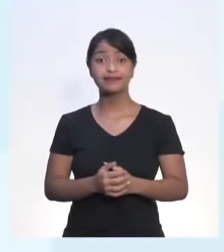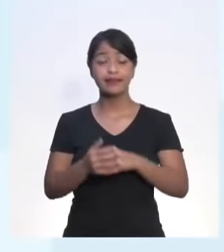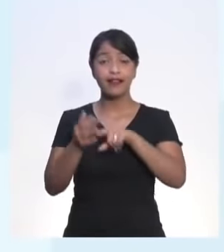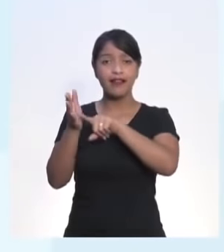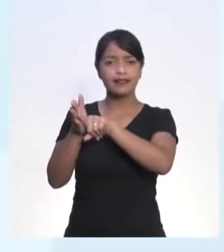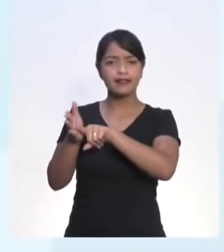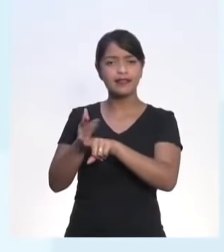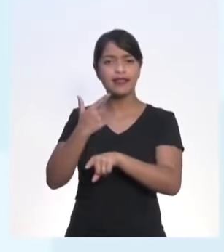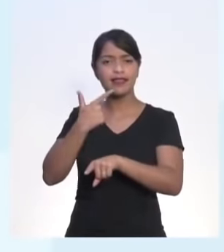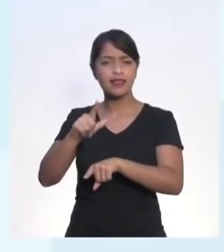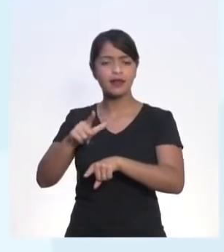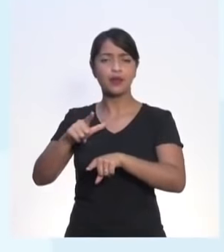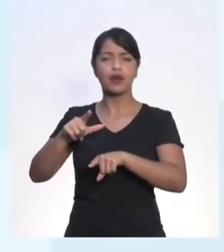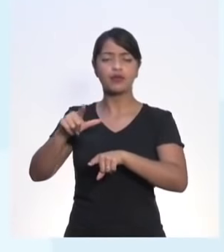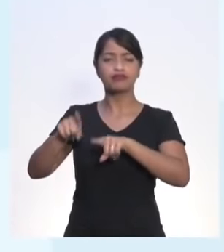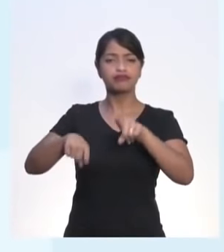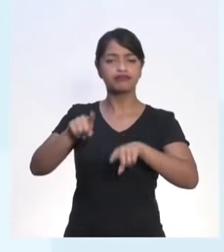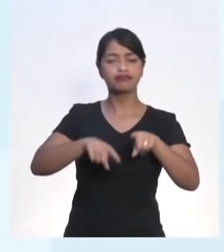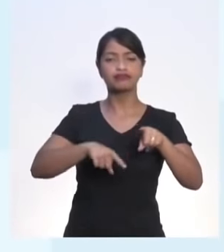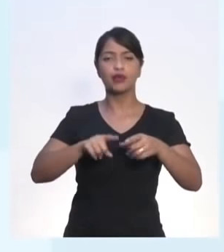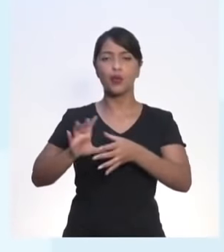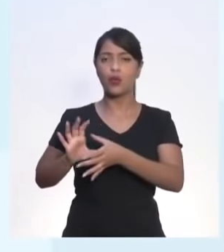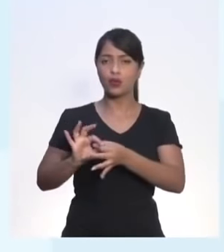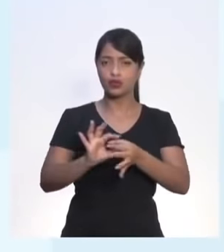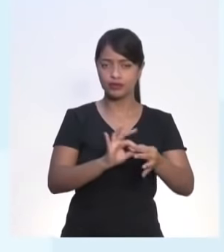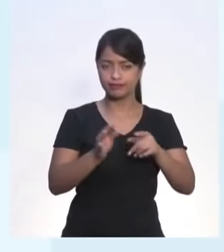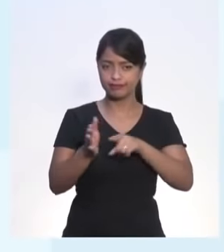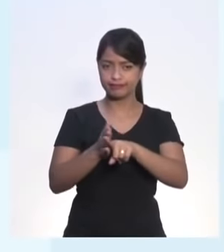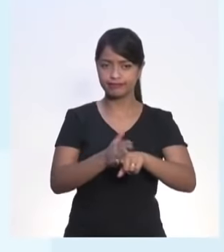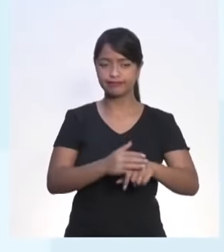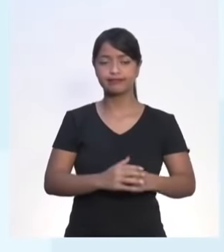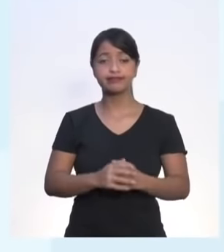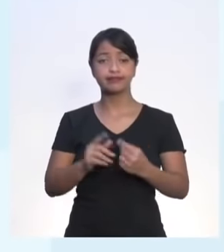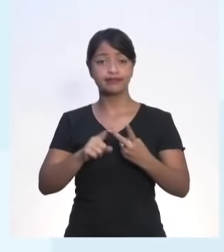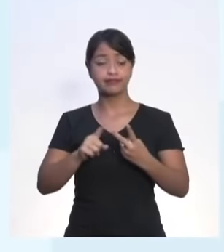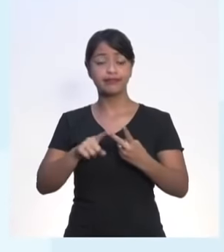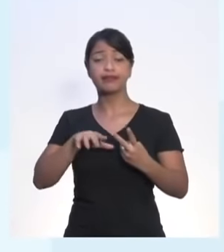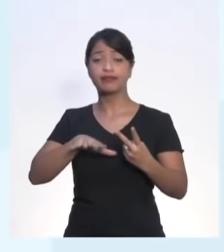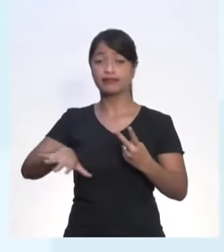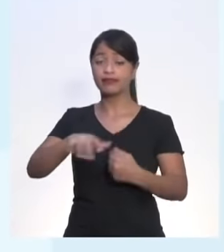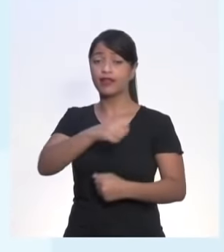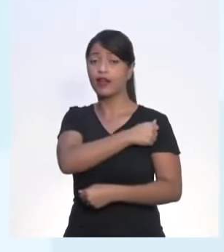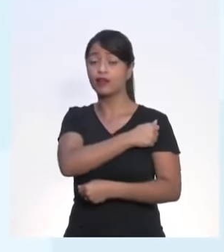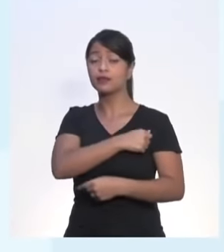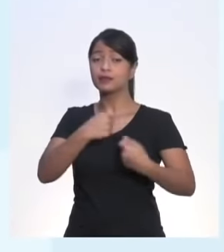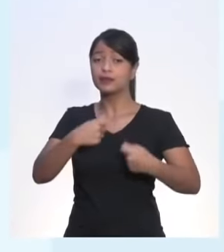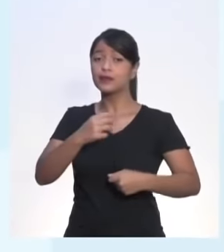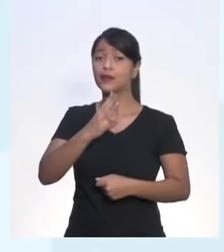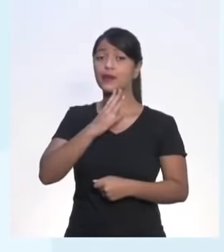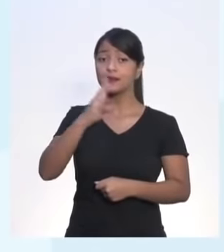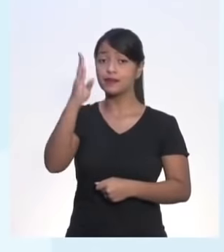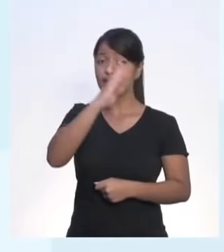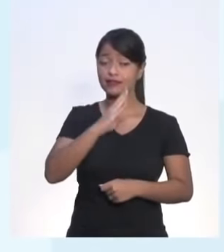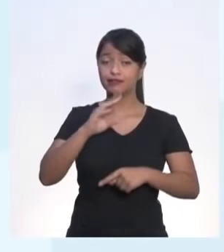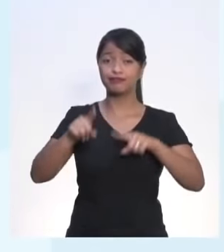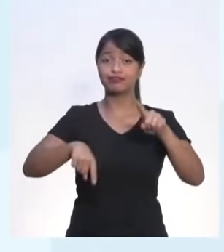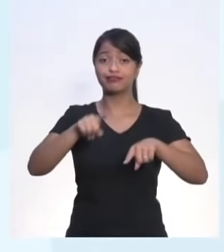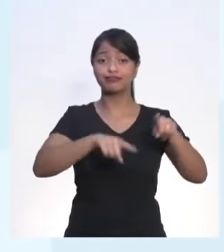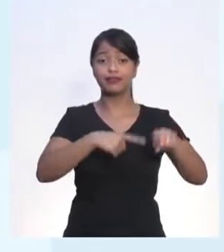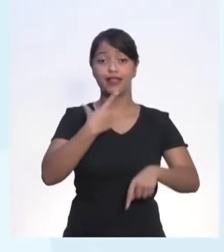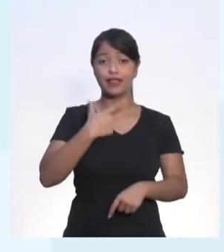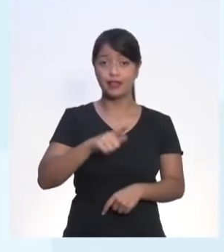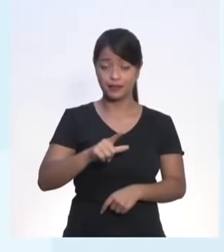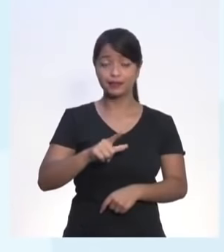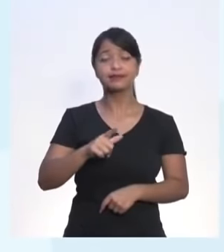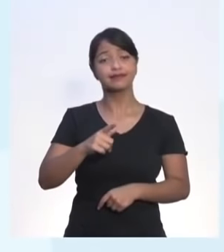língua em diferentes contextos, situar os estudantes no âmbito da pluralidade cultural e linguística em torno da língua falada no Brasil, dando exemplos